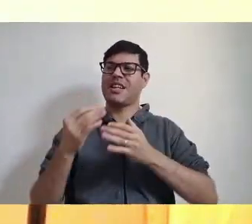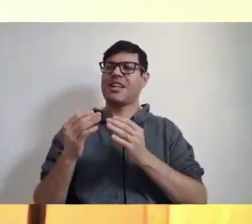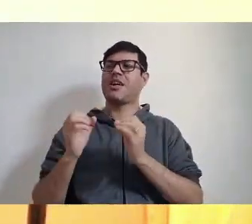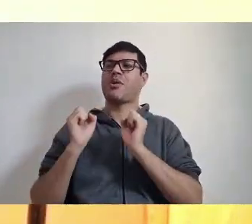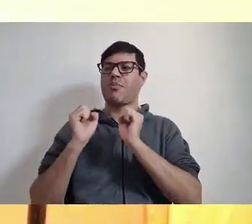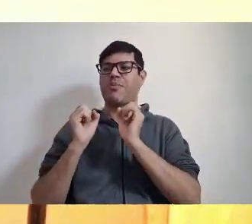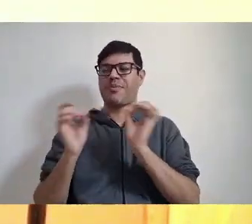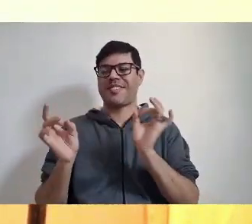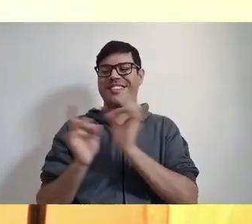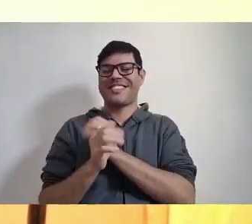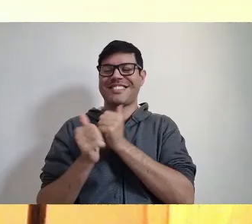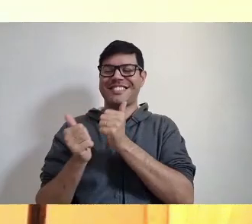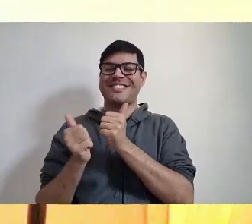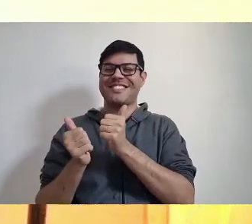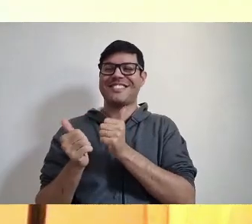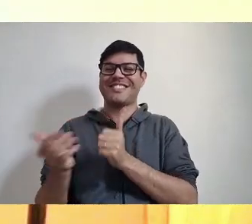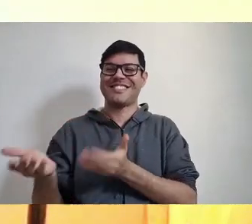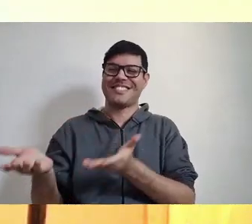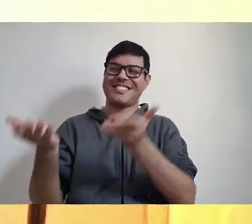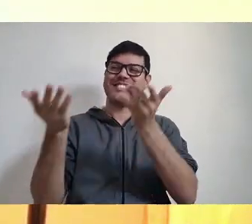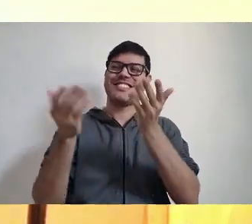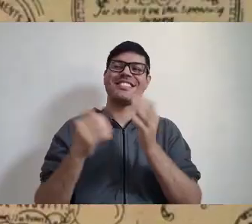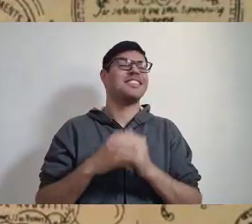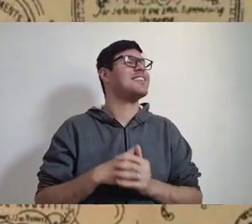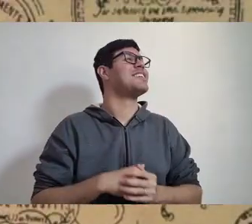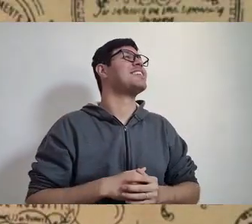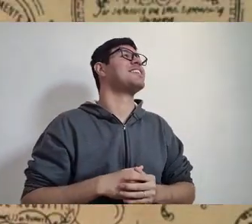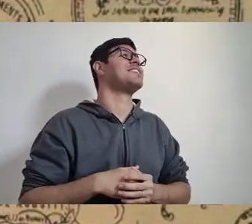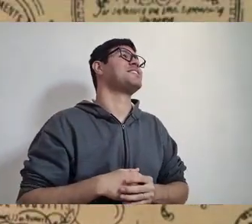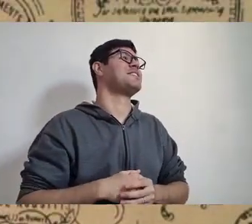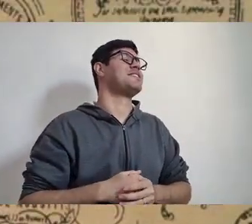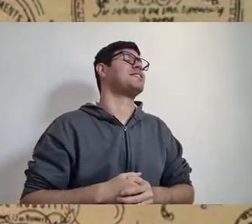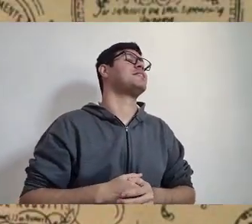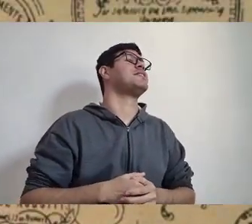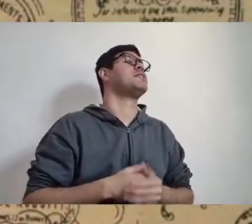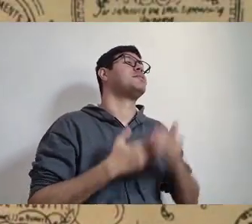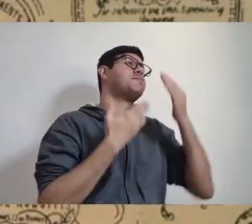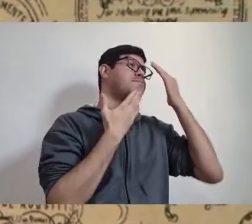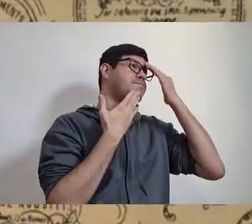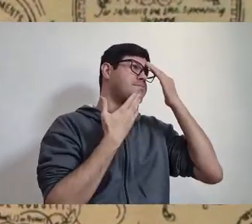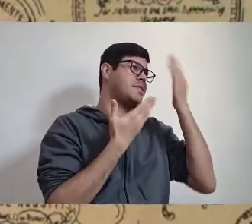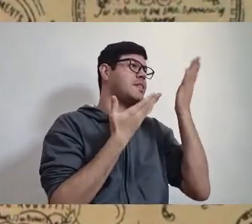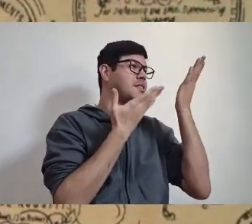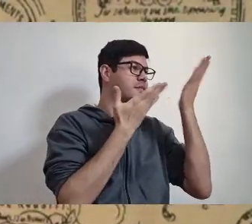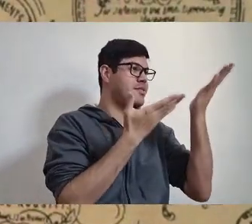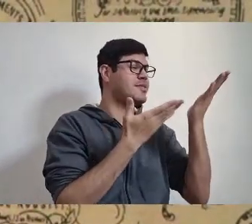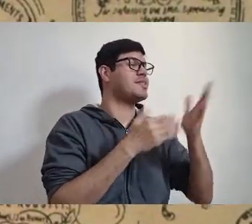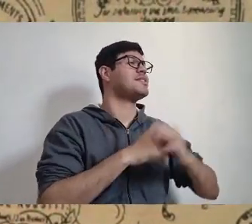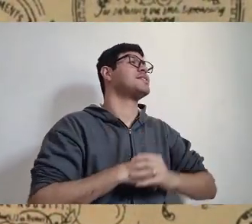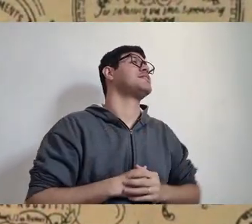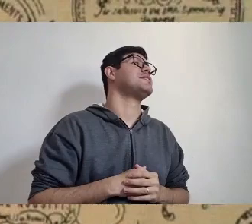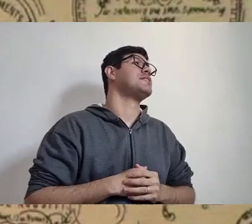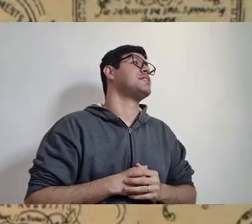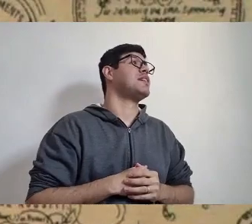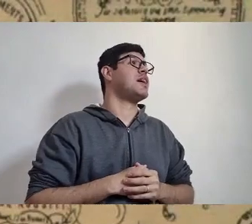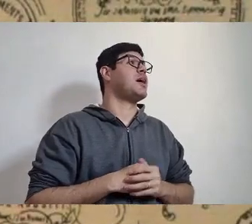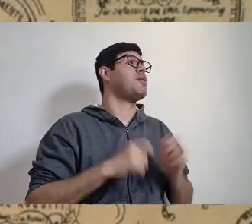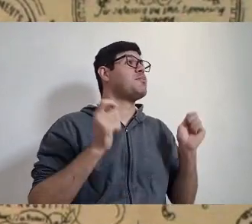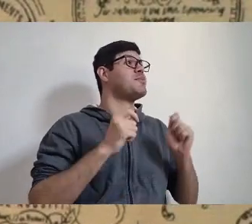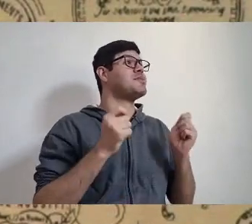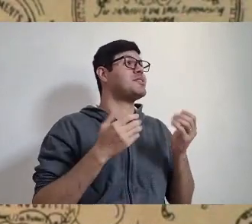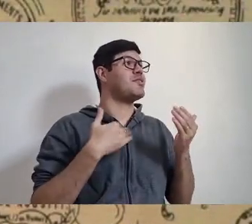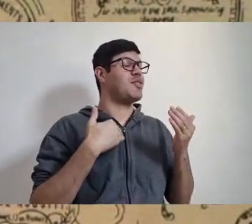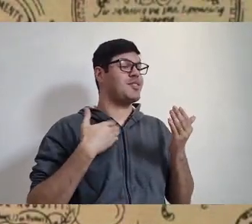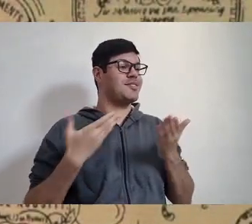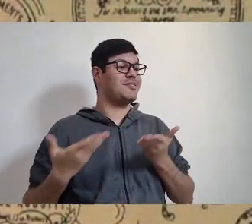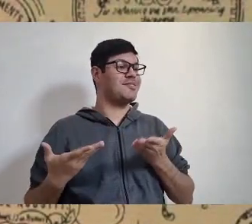demore meia hora, tá bom, pode falar. Não, só vou me despedir porque eu já falei bastante. Gil, quero agradecer a você, o Dão, essa possibilidade de eu estar aqui